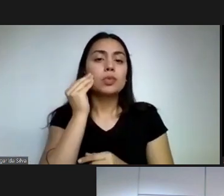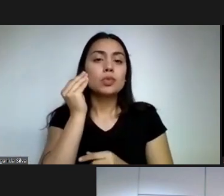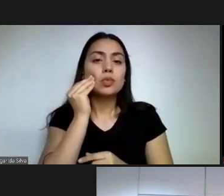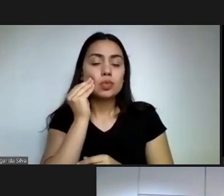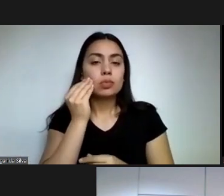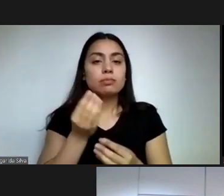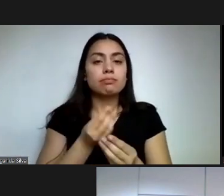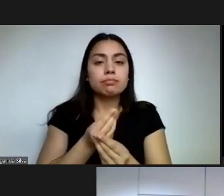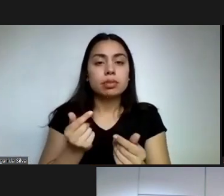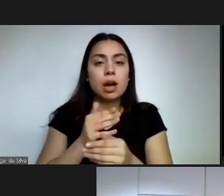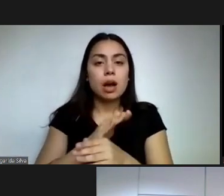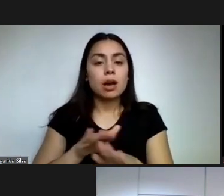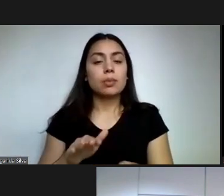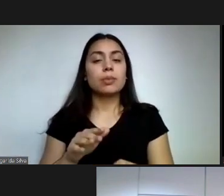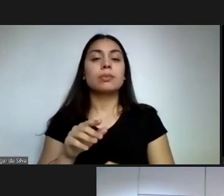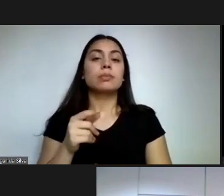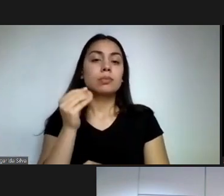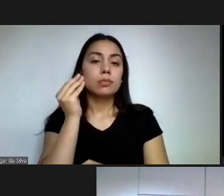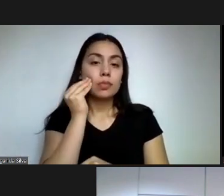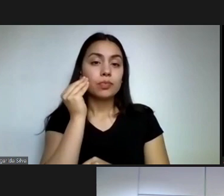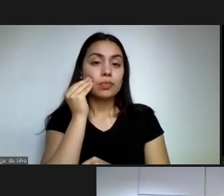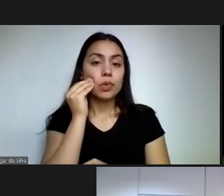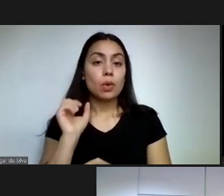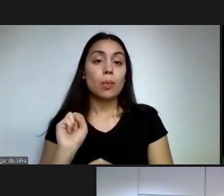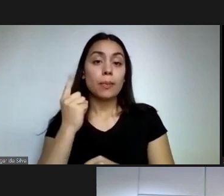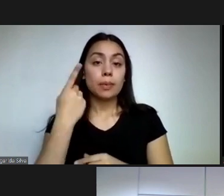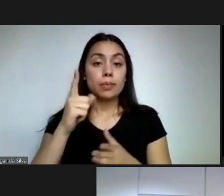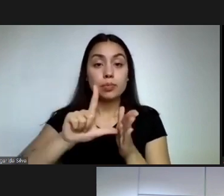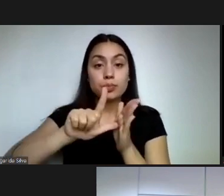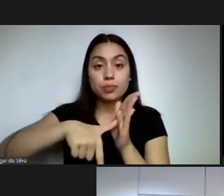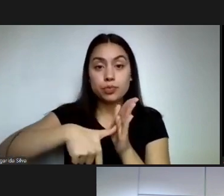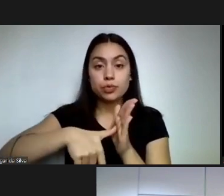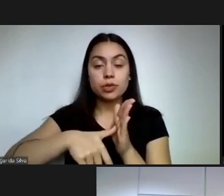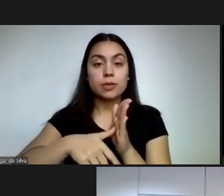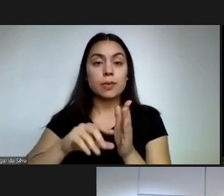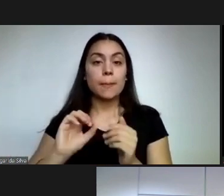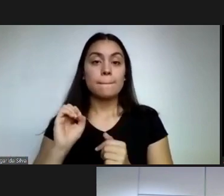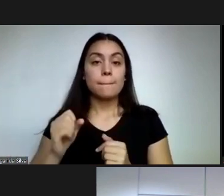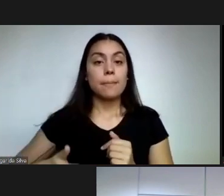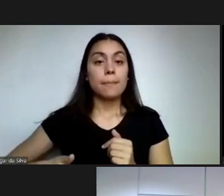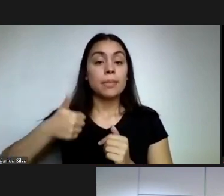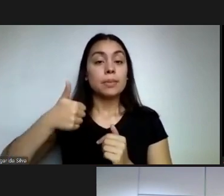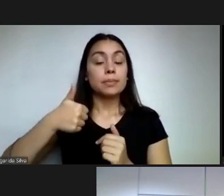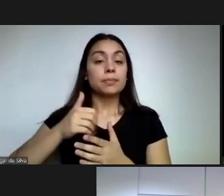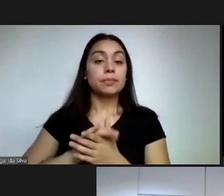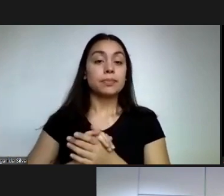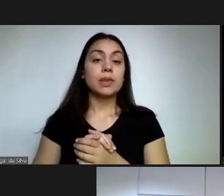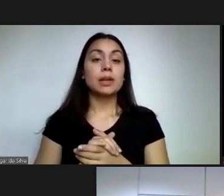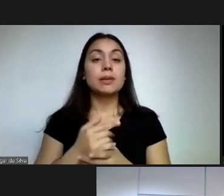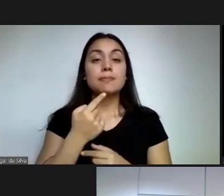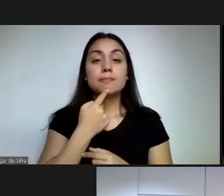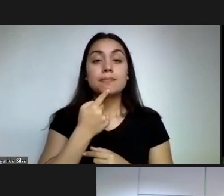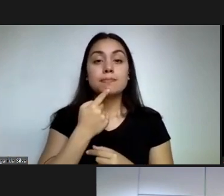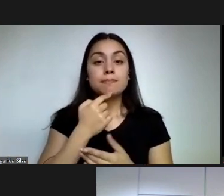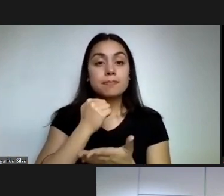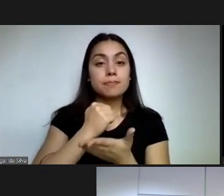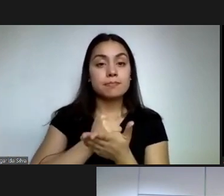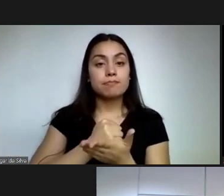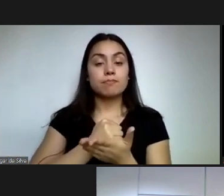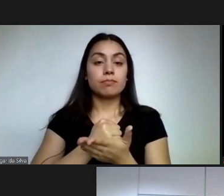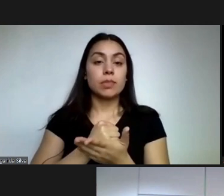Portanto, era o primeiro momento do projeto, e que houve 5 edições desta formação, que acabou por ser online